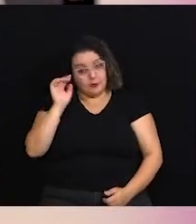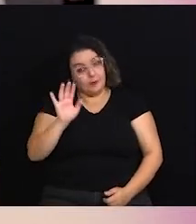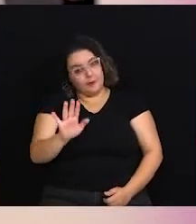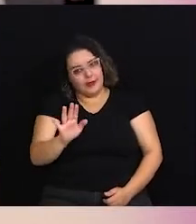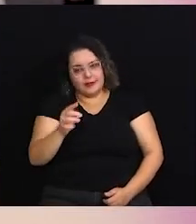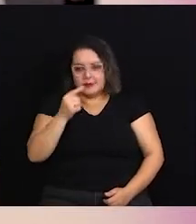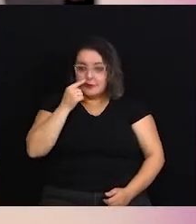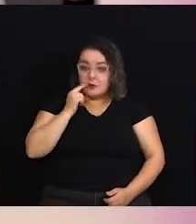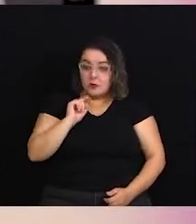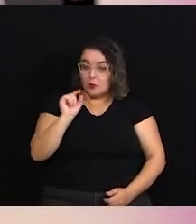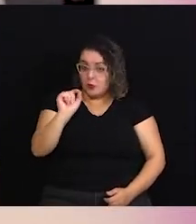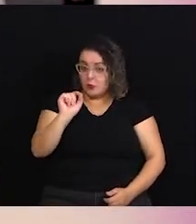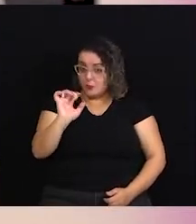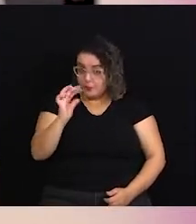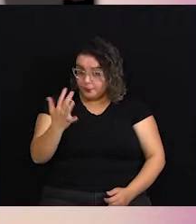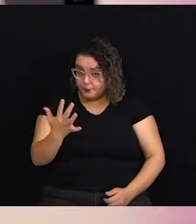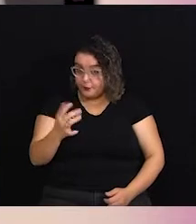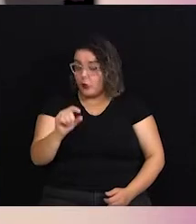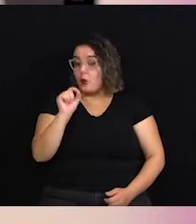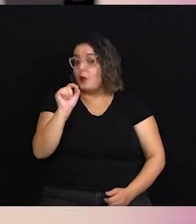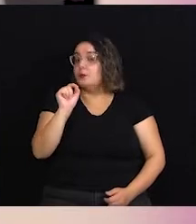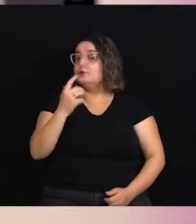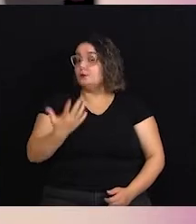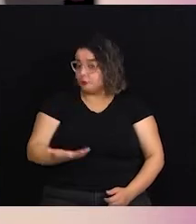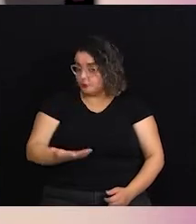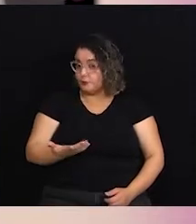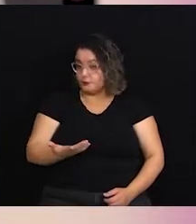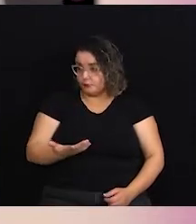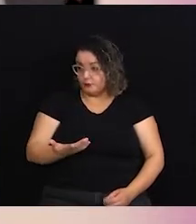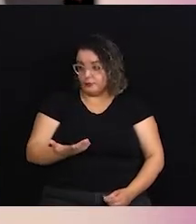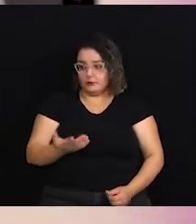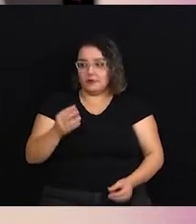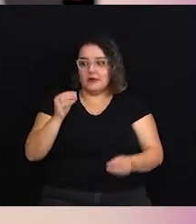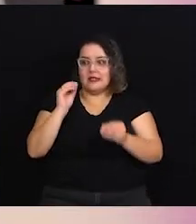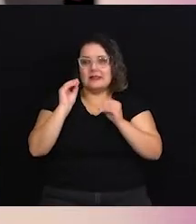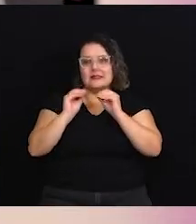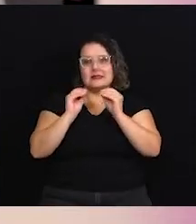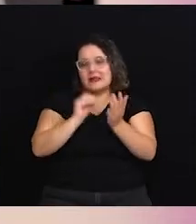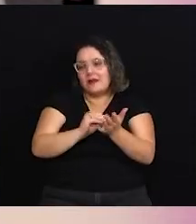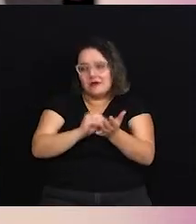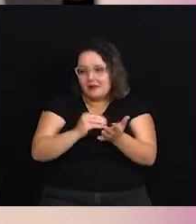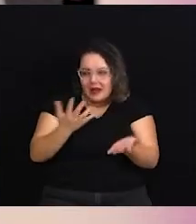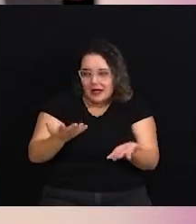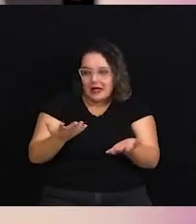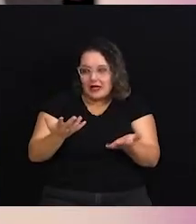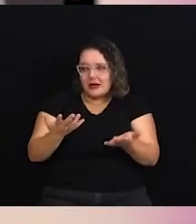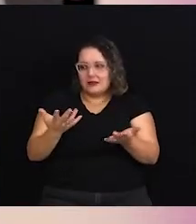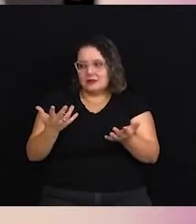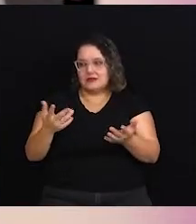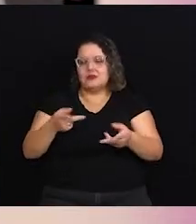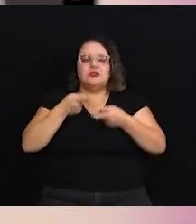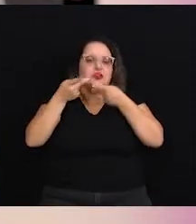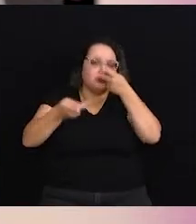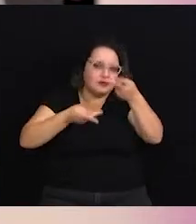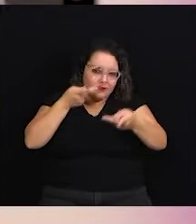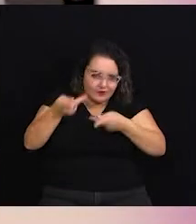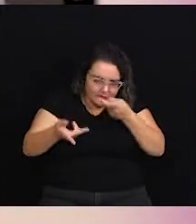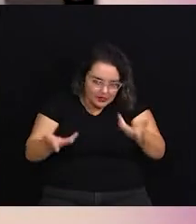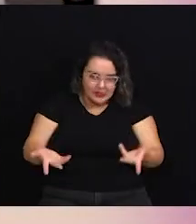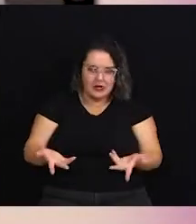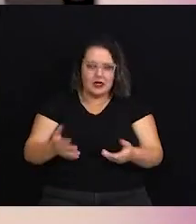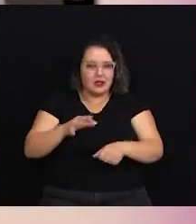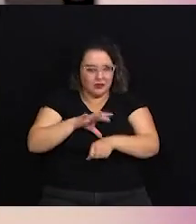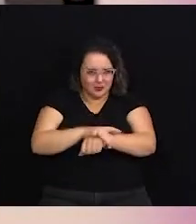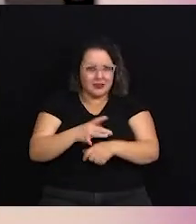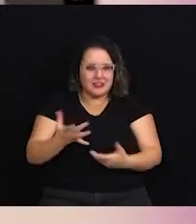só que Viviane o que acontece é que é esse falta digamos disposição ela